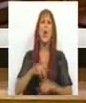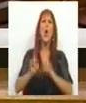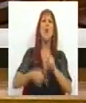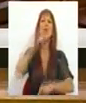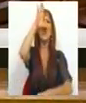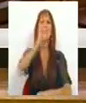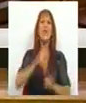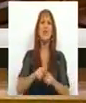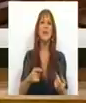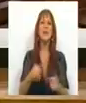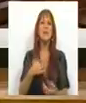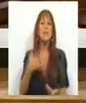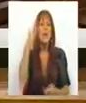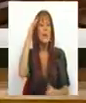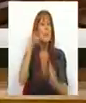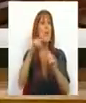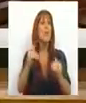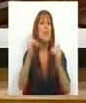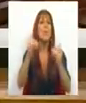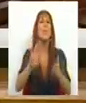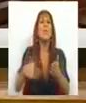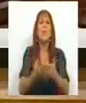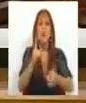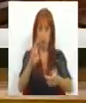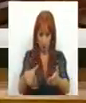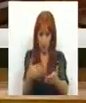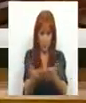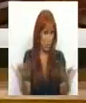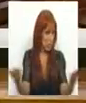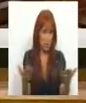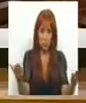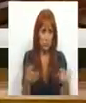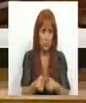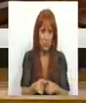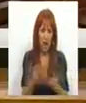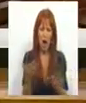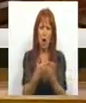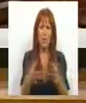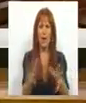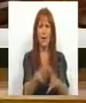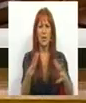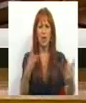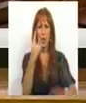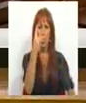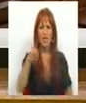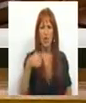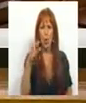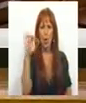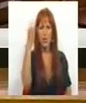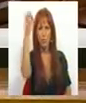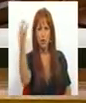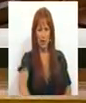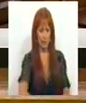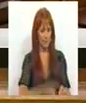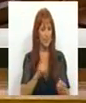que o Governo, em termos de ambição, se propôs? Propôs-se pôr a economia a crescer